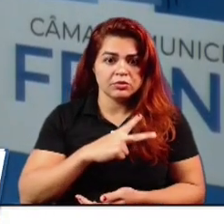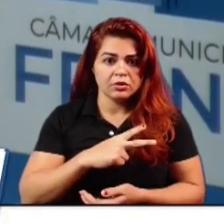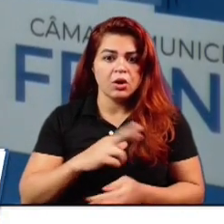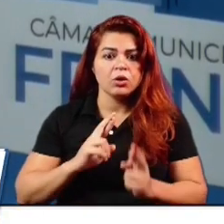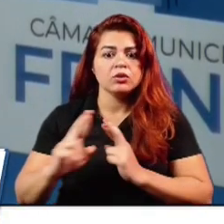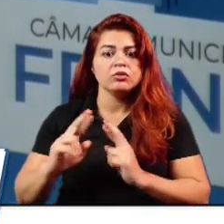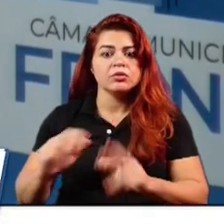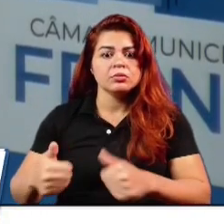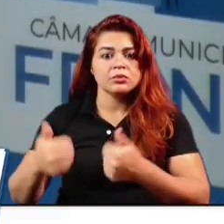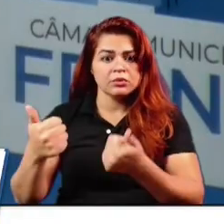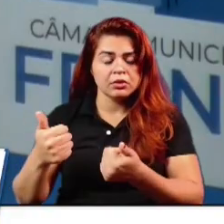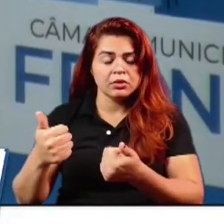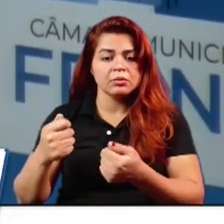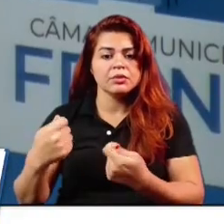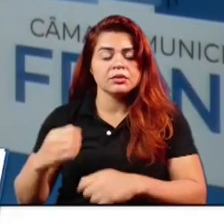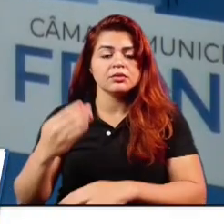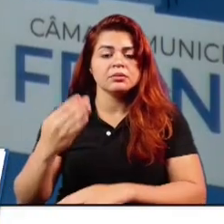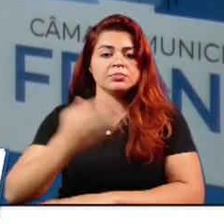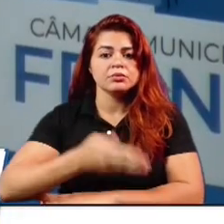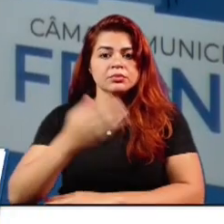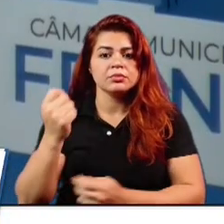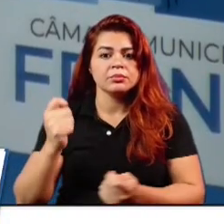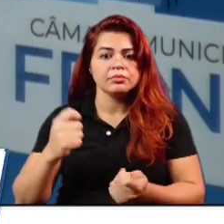Você quer uma saúde? Você tem que ter plano de saúde.